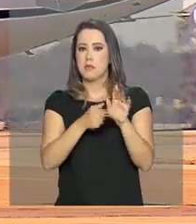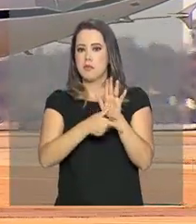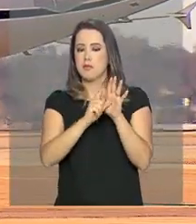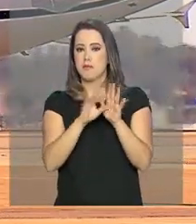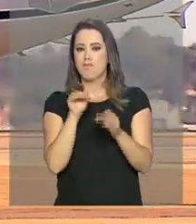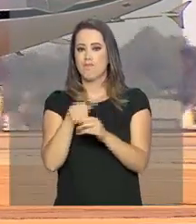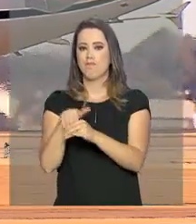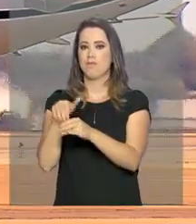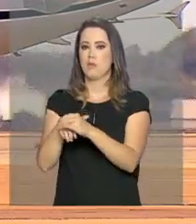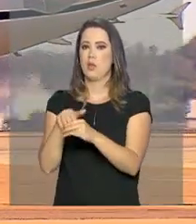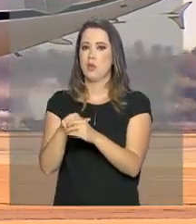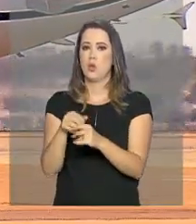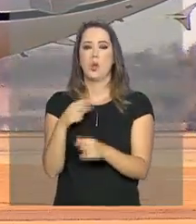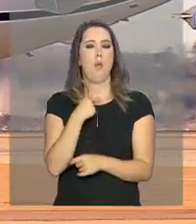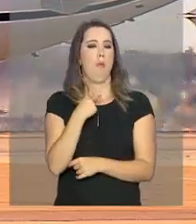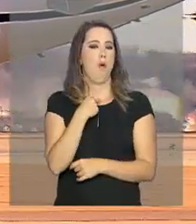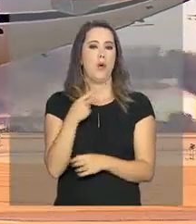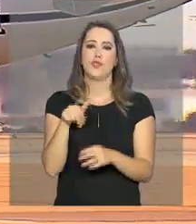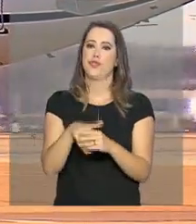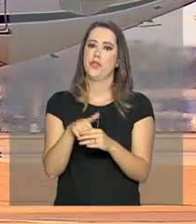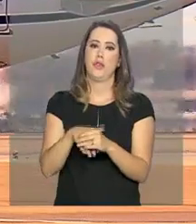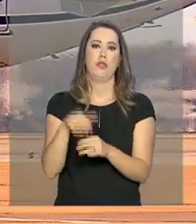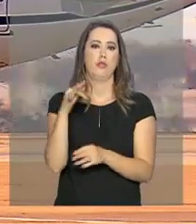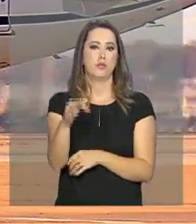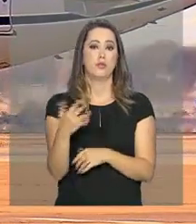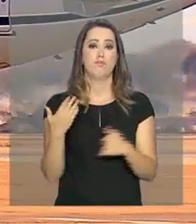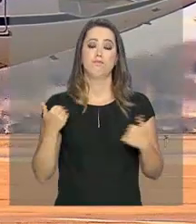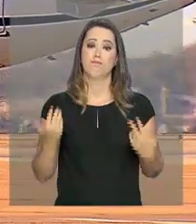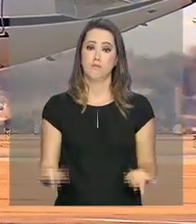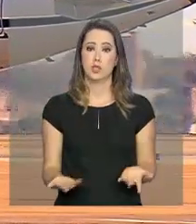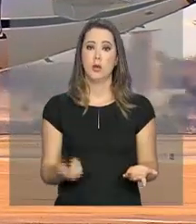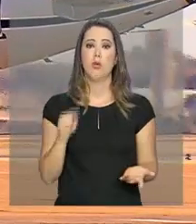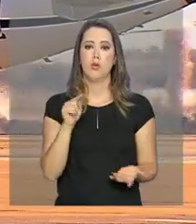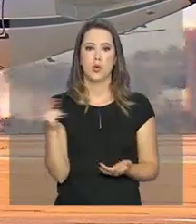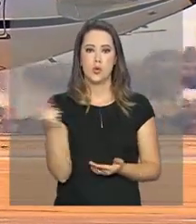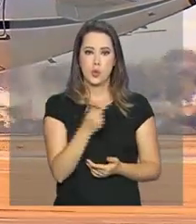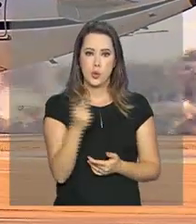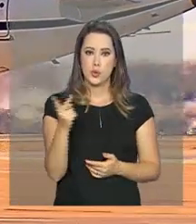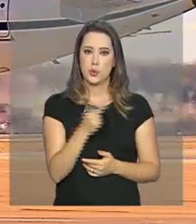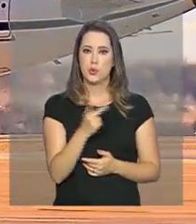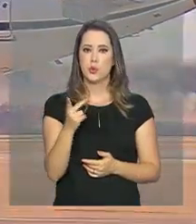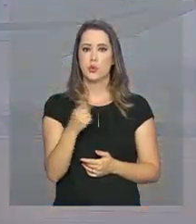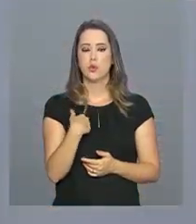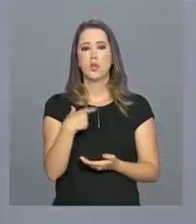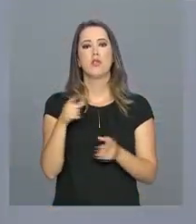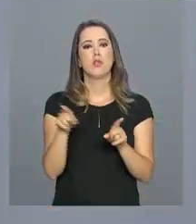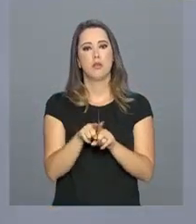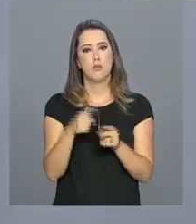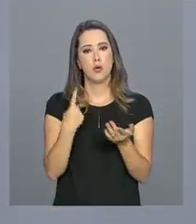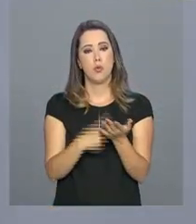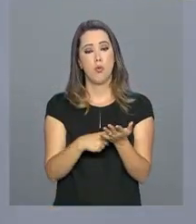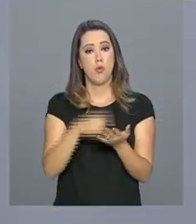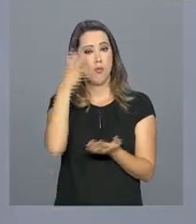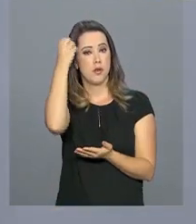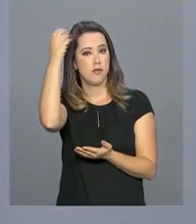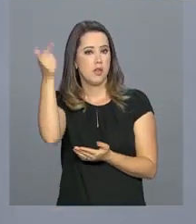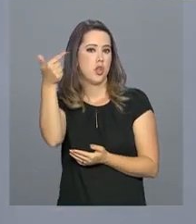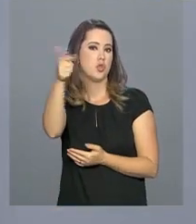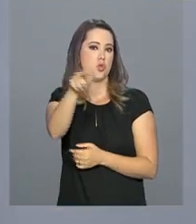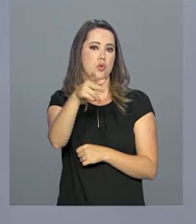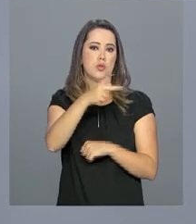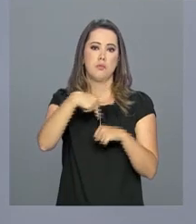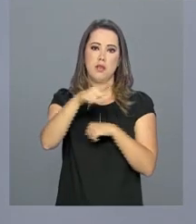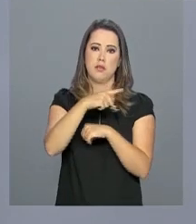antes das eleições ficariam inelegíveis por isso os dois chefes do legislativo também compreende agenda fora do brasil